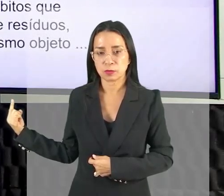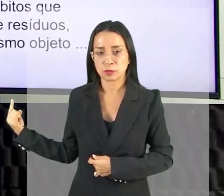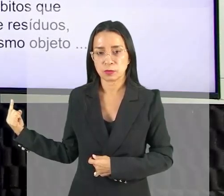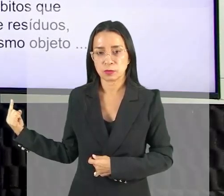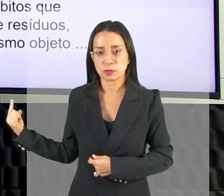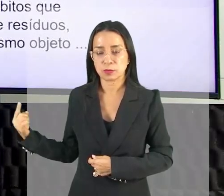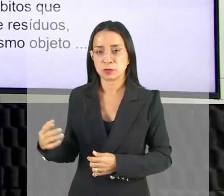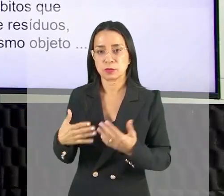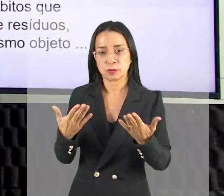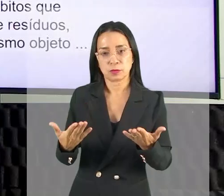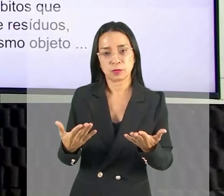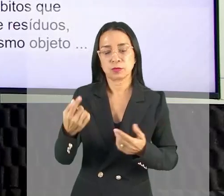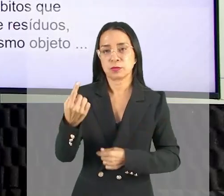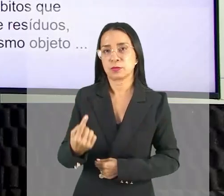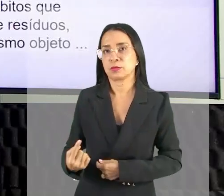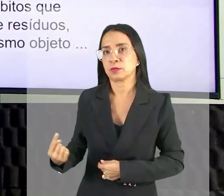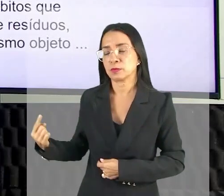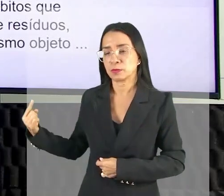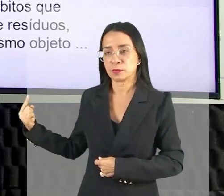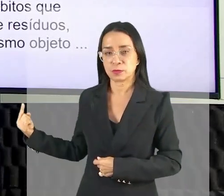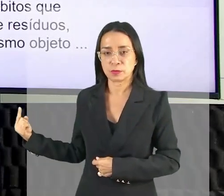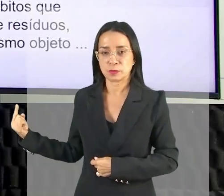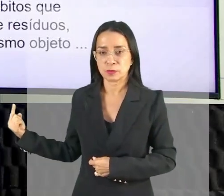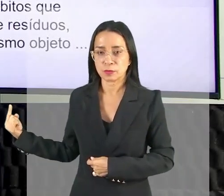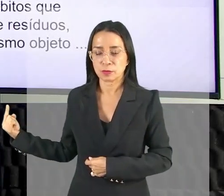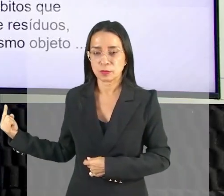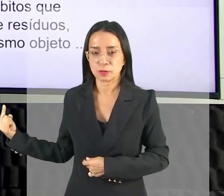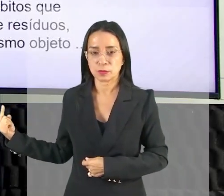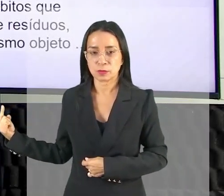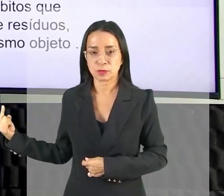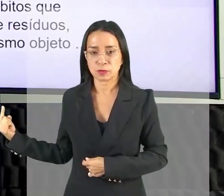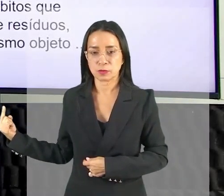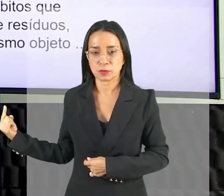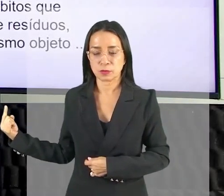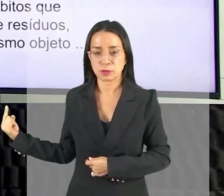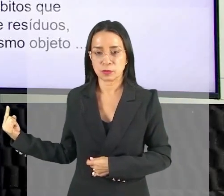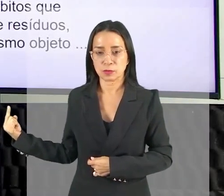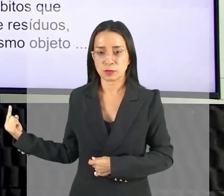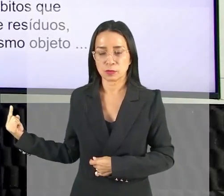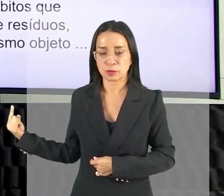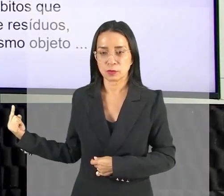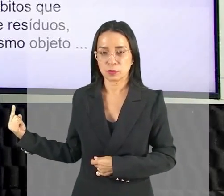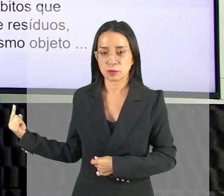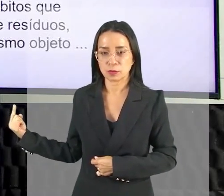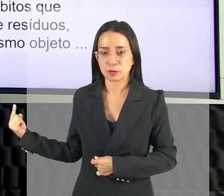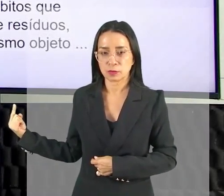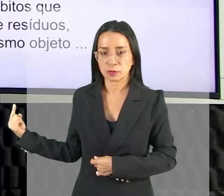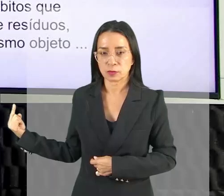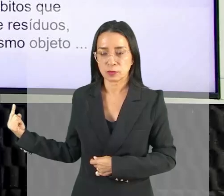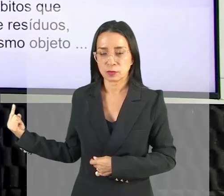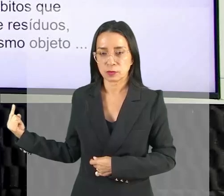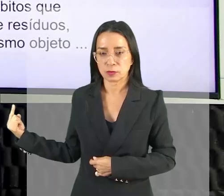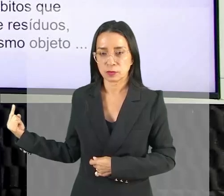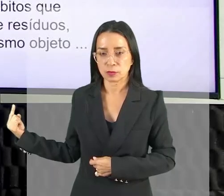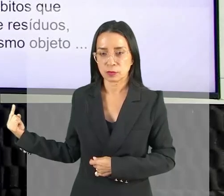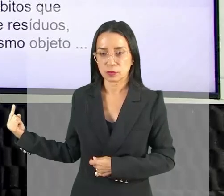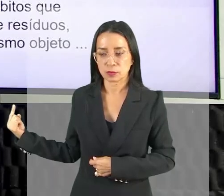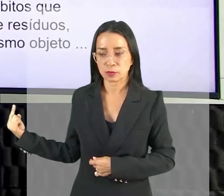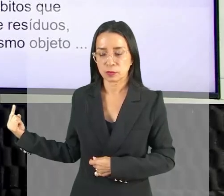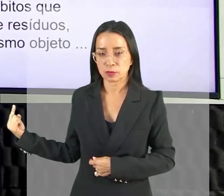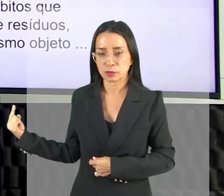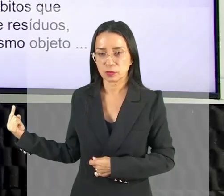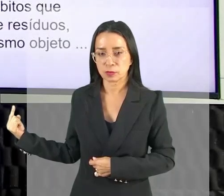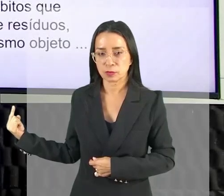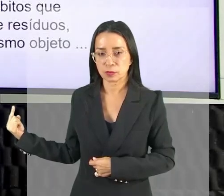sobrevivência. Neste contexto, a problemática do lixo é urgente pela demanda crescente de volume